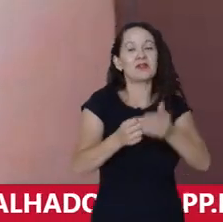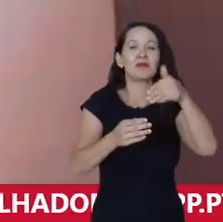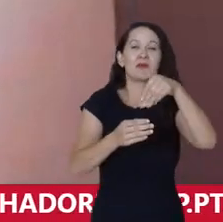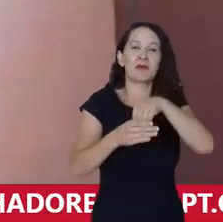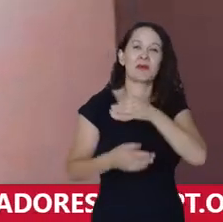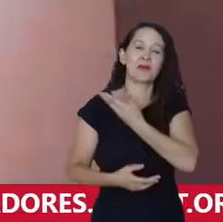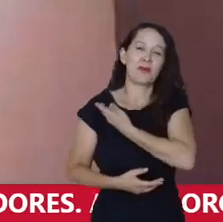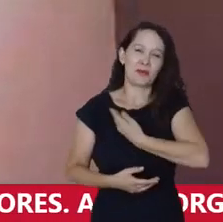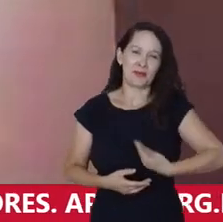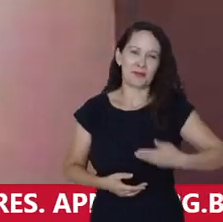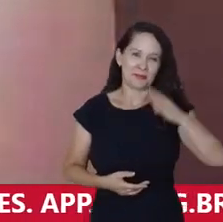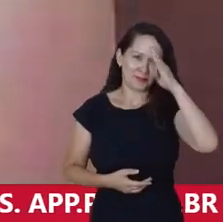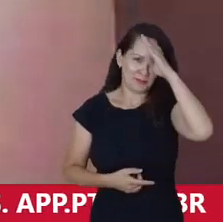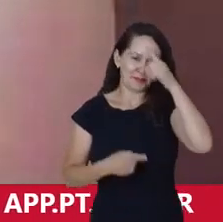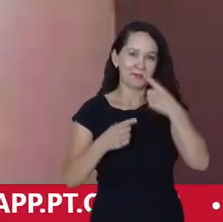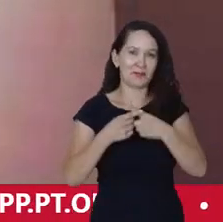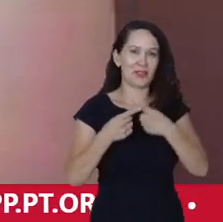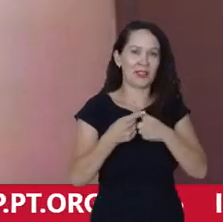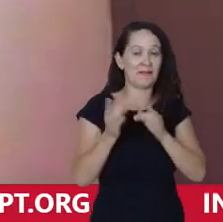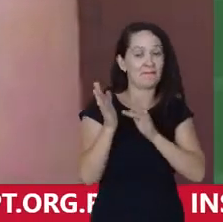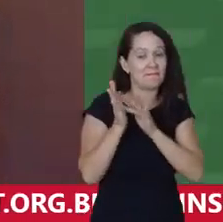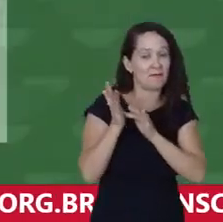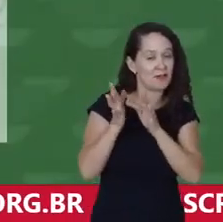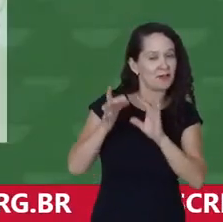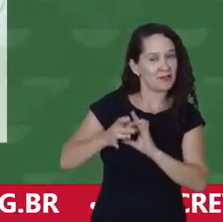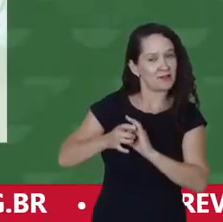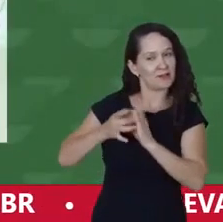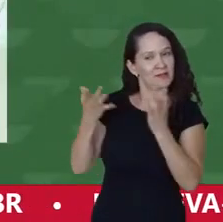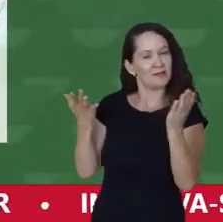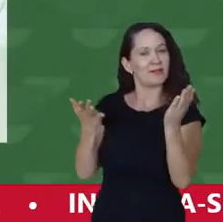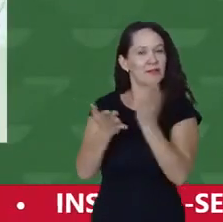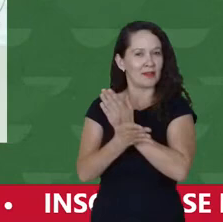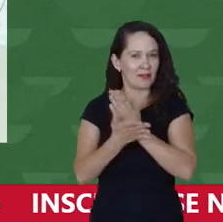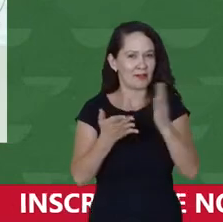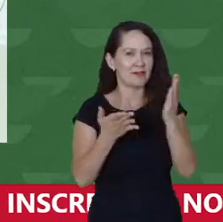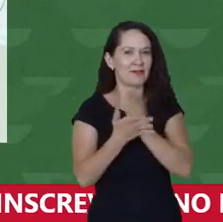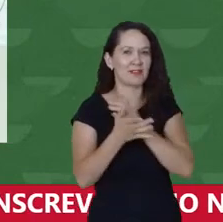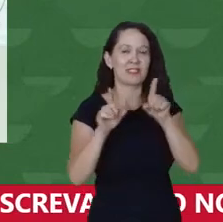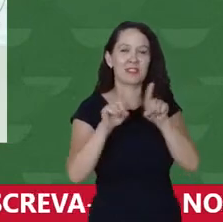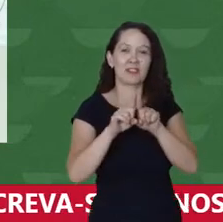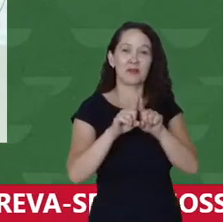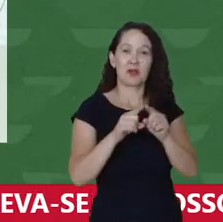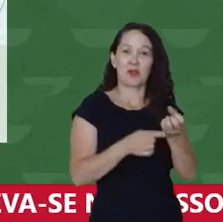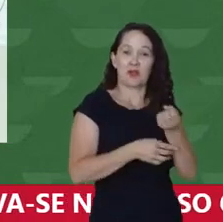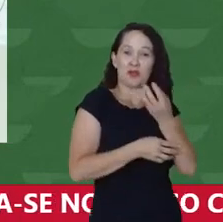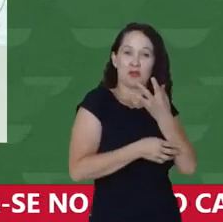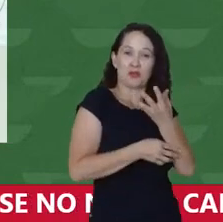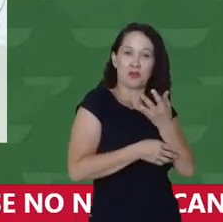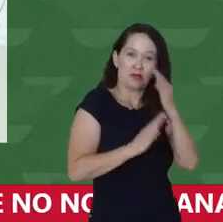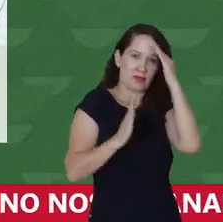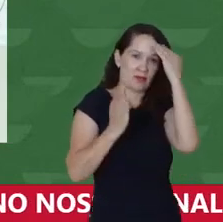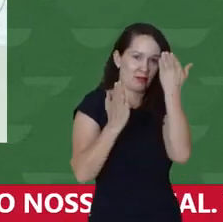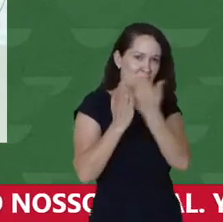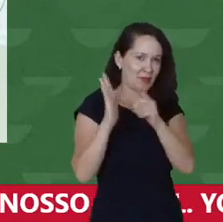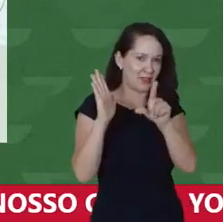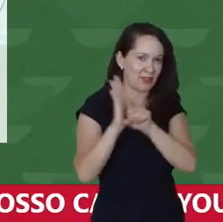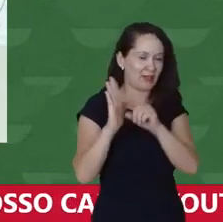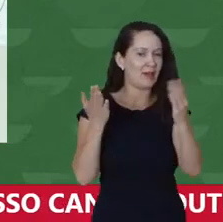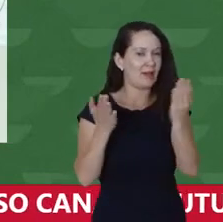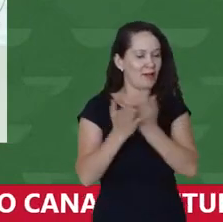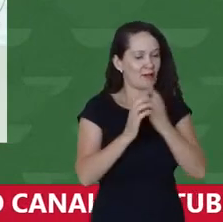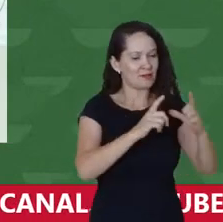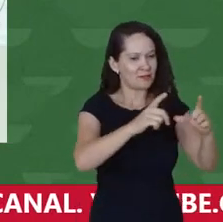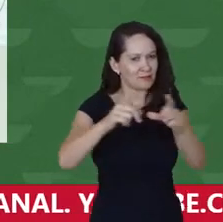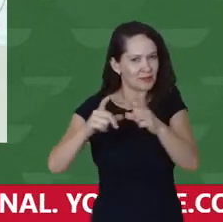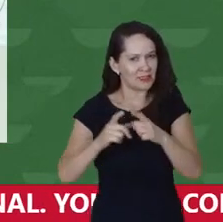governo. Porque travestidos de democratas, muitas vezes, e de modernos, nós temos muitos segmentos,